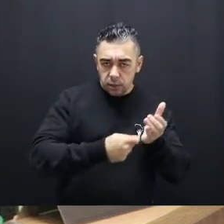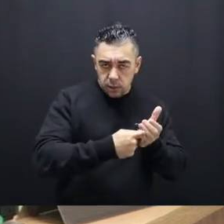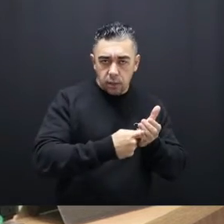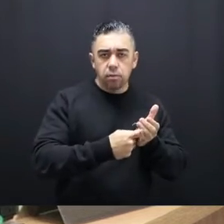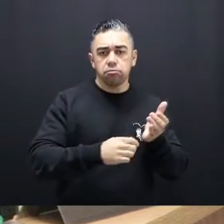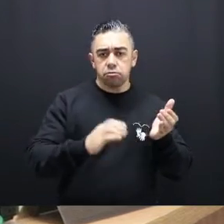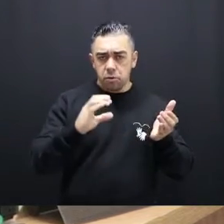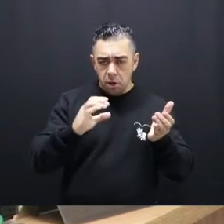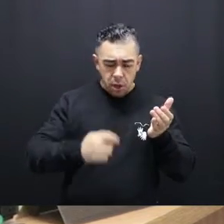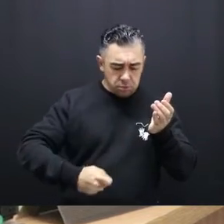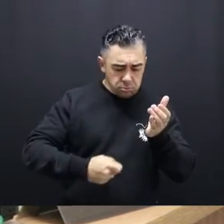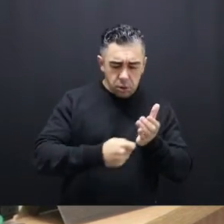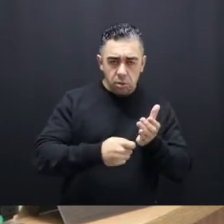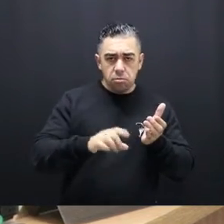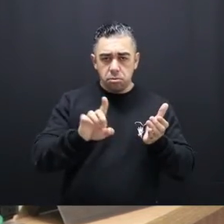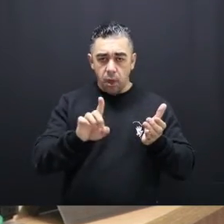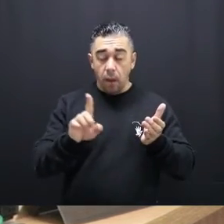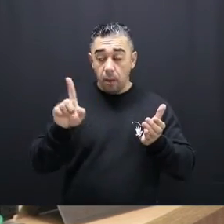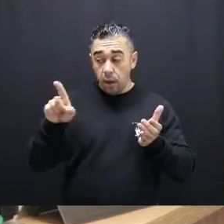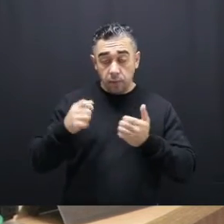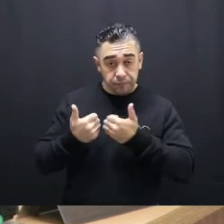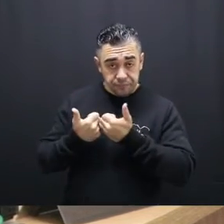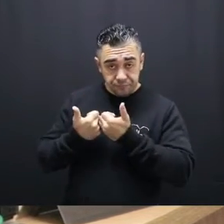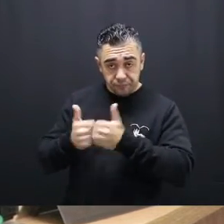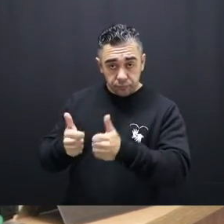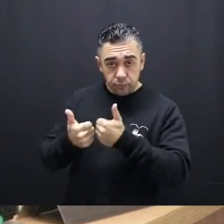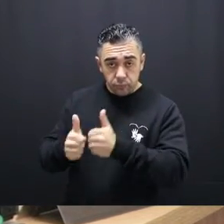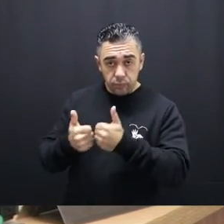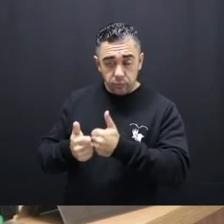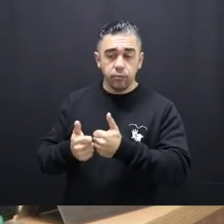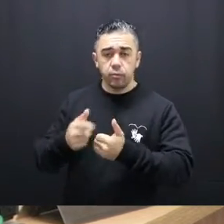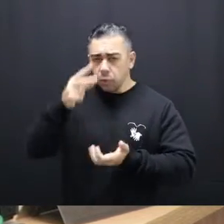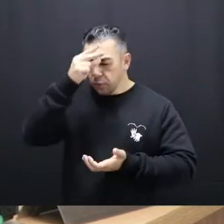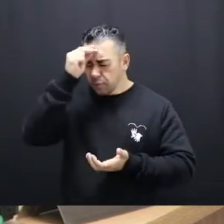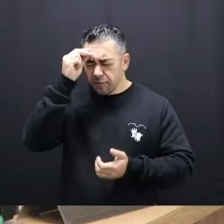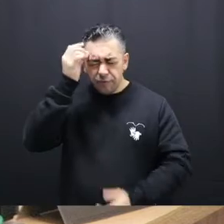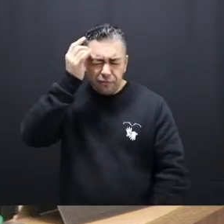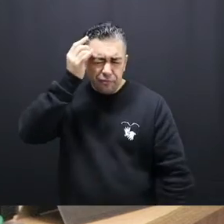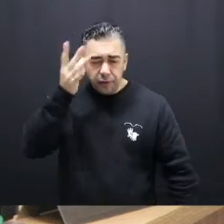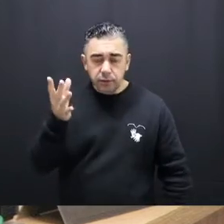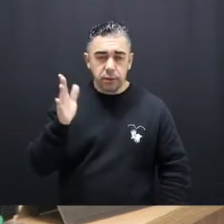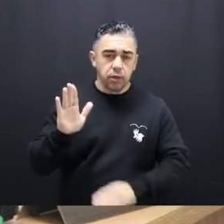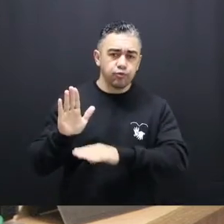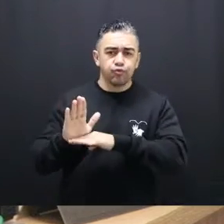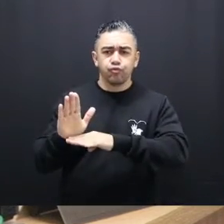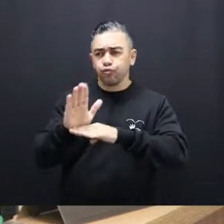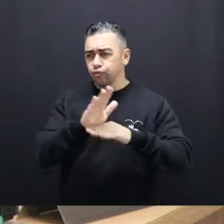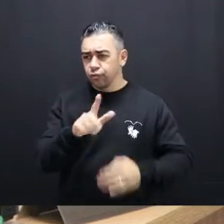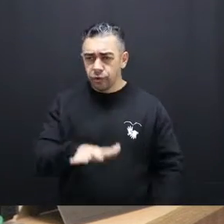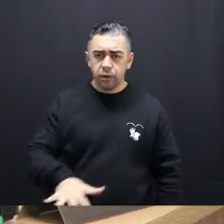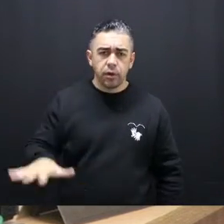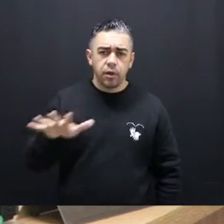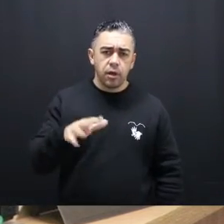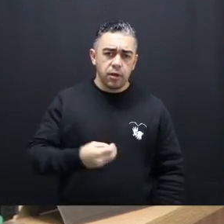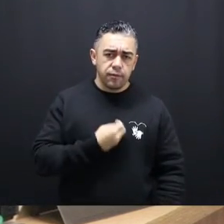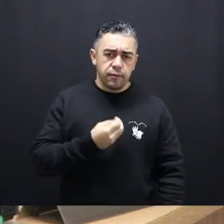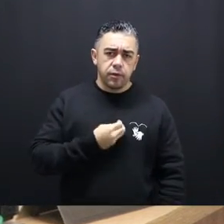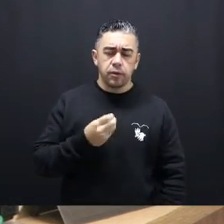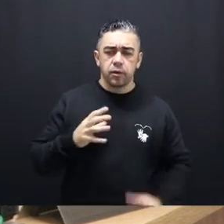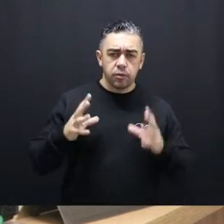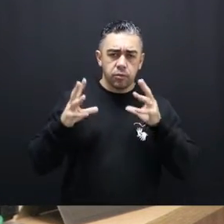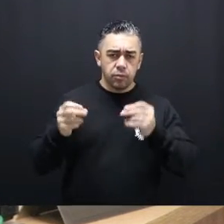do transporte municipal Vai facilitar em muito a vida dos nossos contribuintes